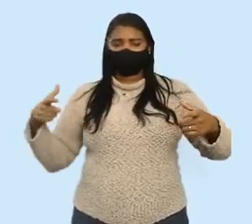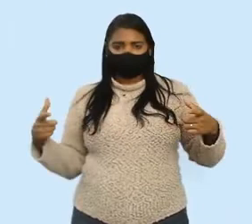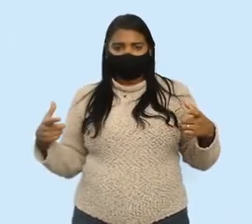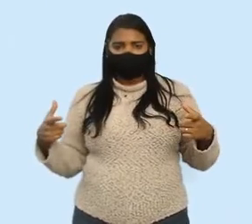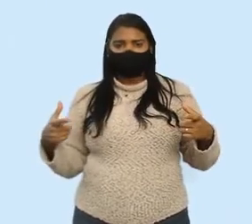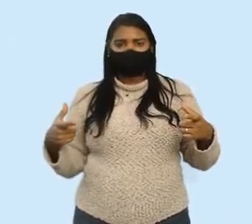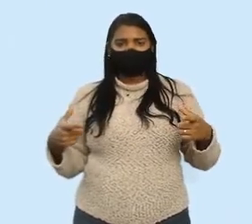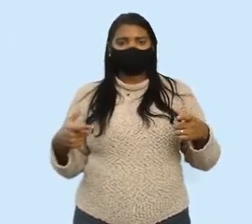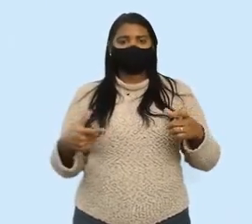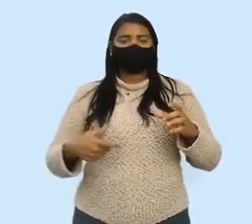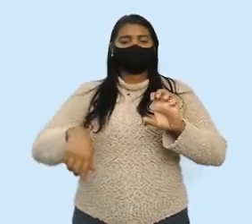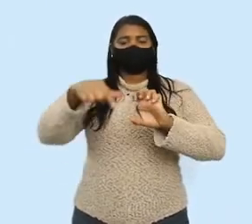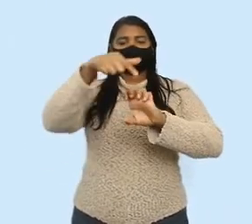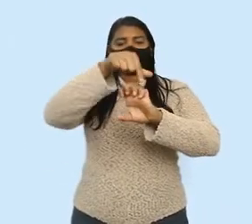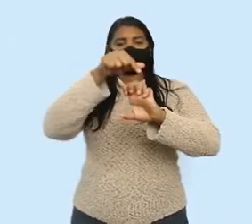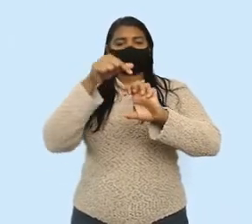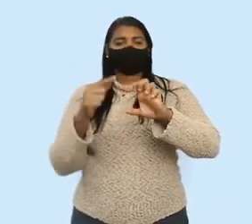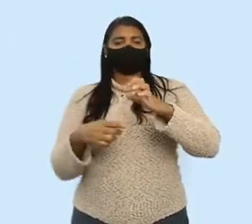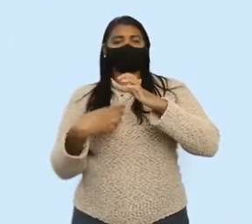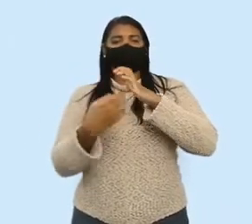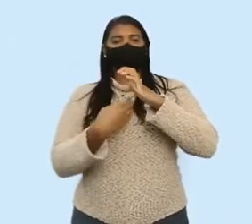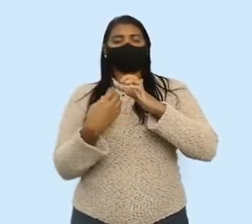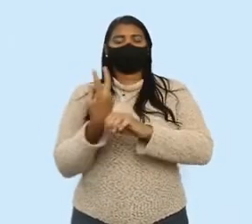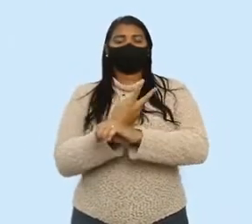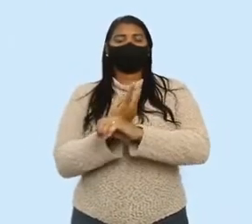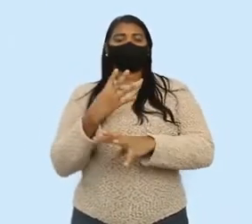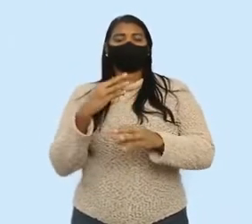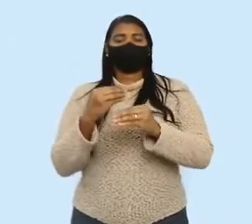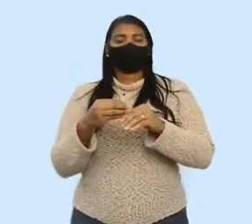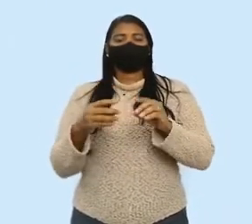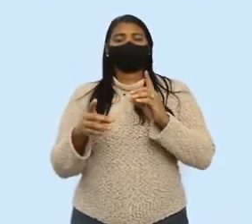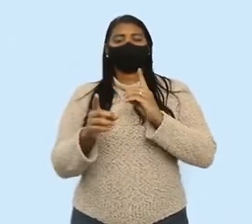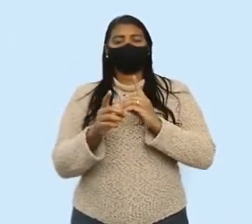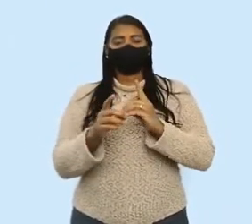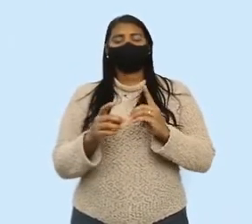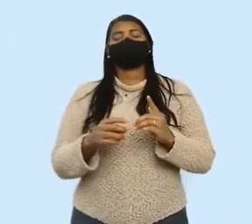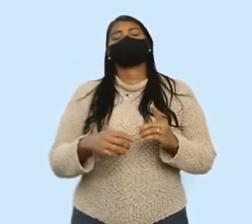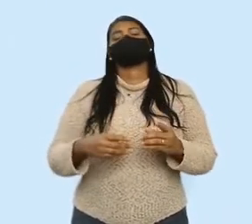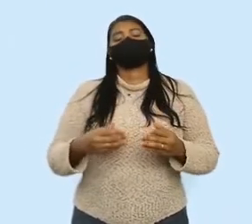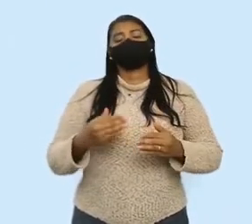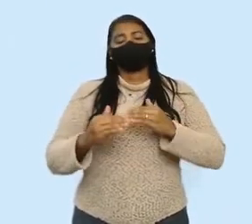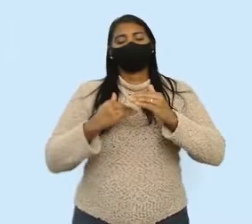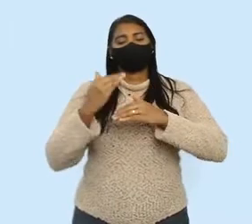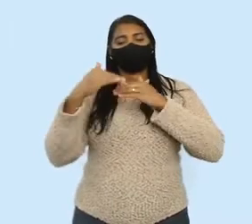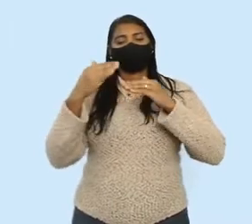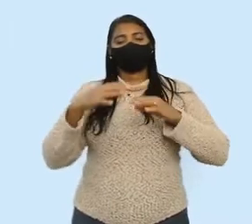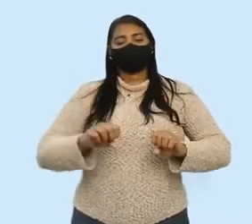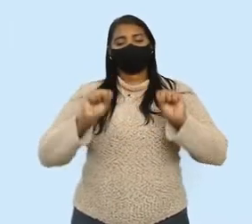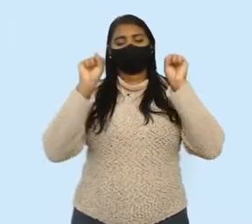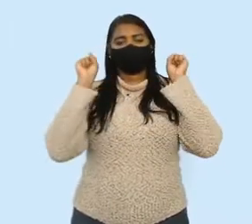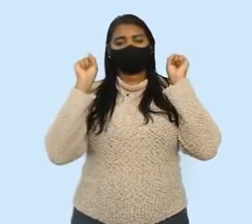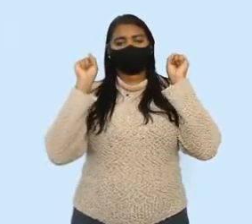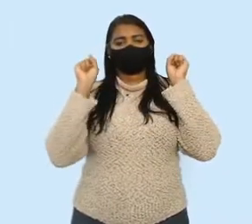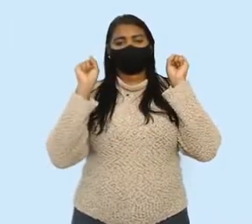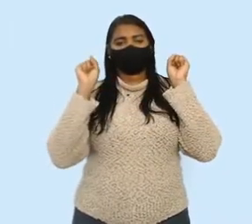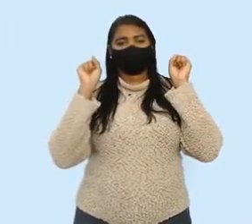classe empresarial, então eles vão buscar e eles vão encontrar dentro do avanço do protestantismo um